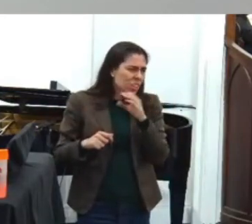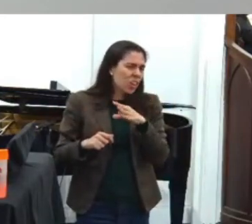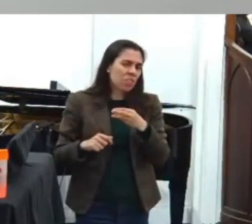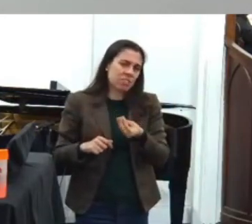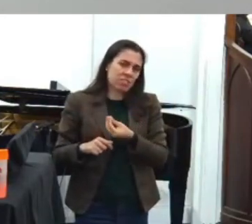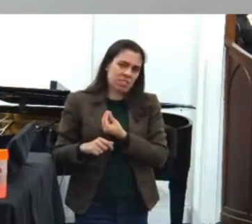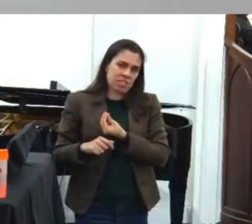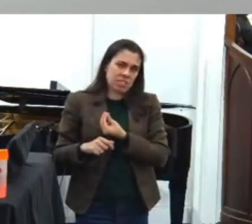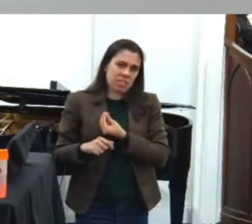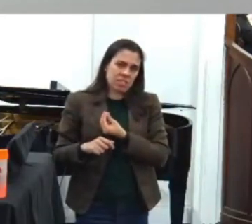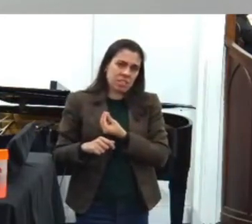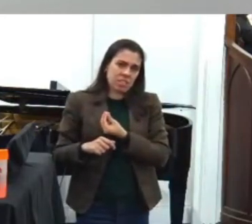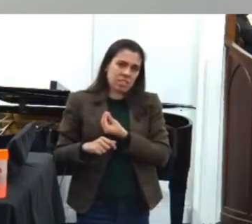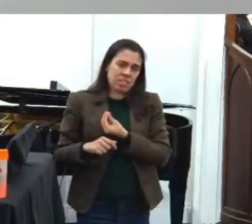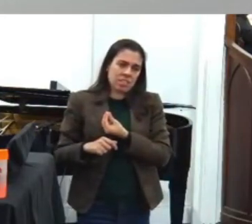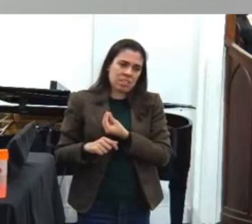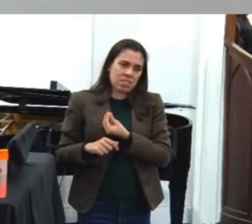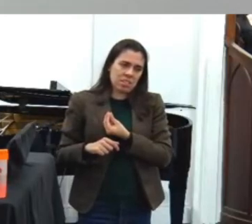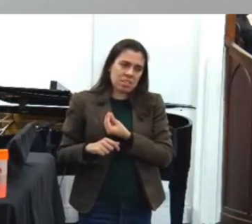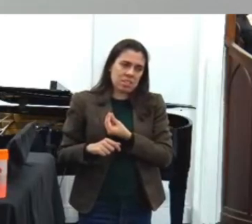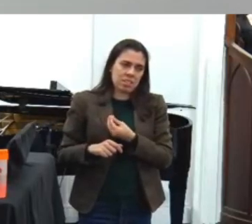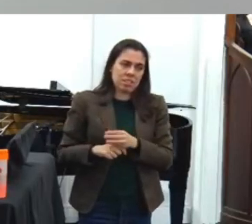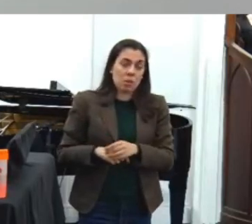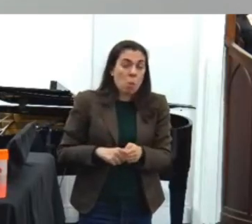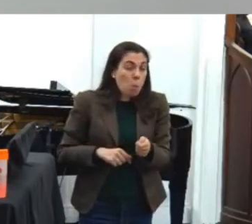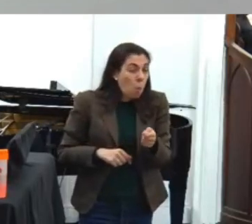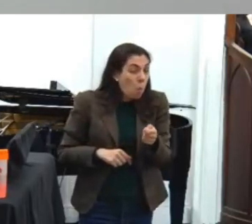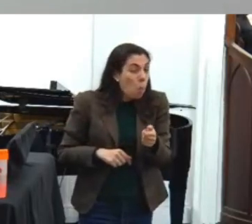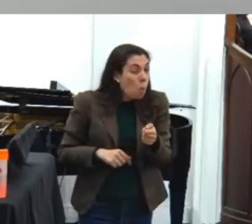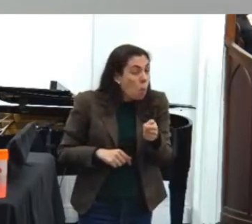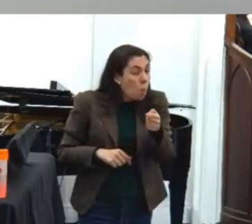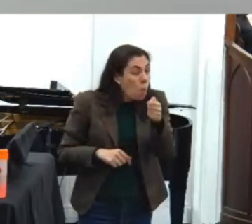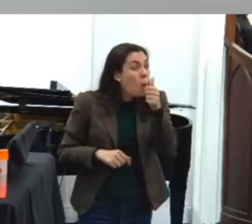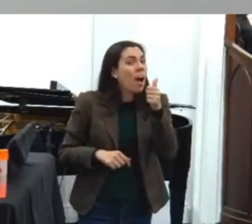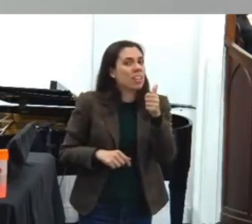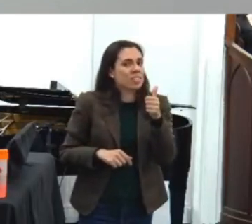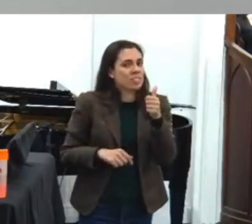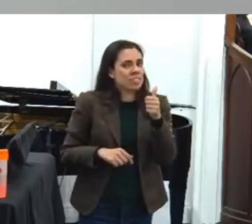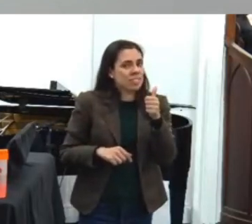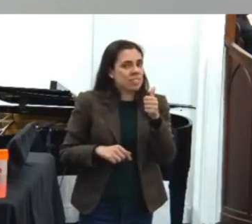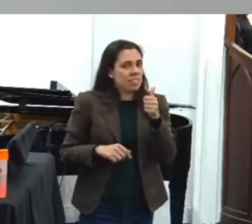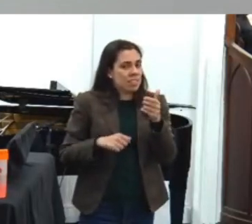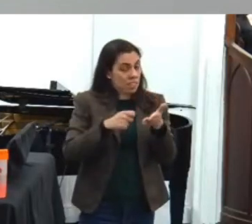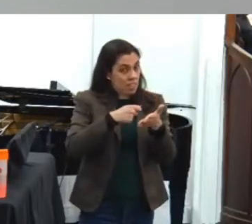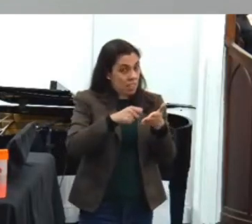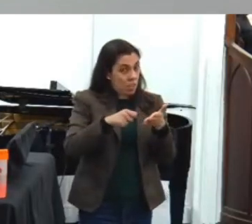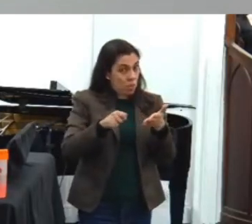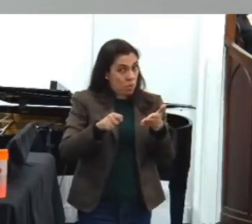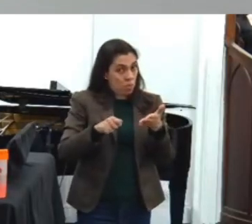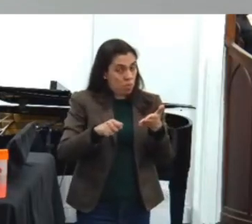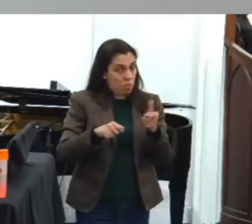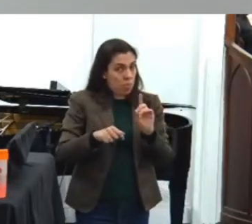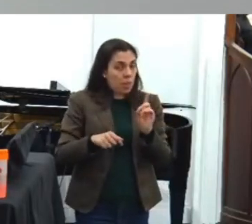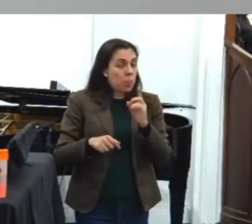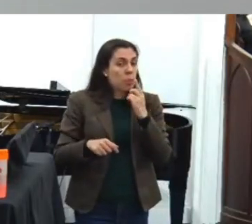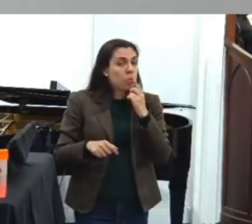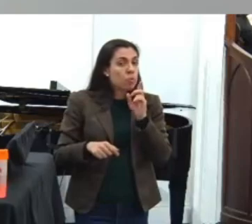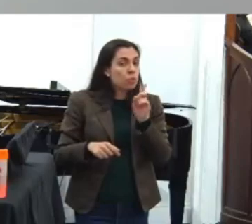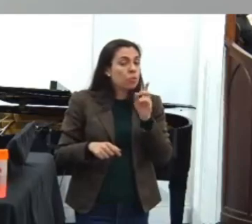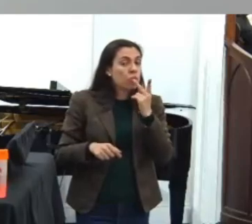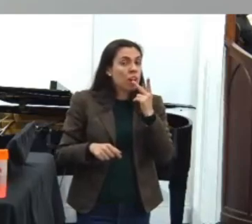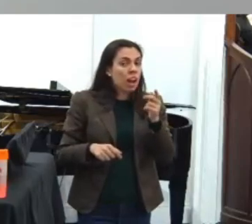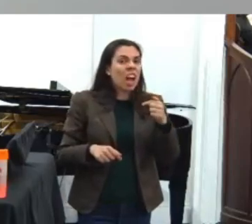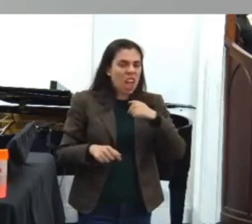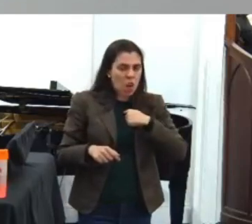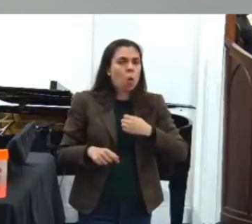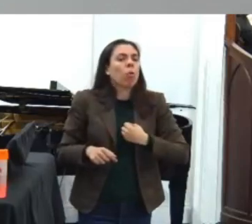Notem o termo, a ponto de. O termo, a linguagem não diz, eu vou vomitar